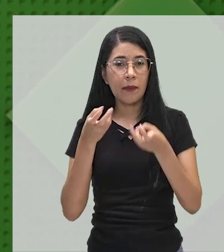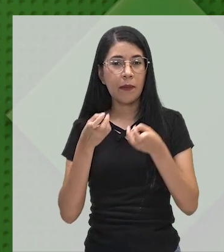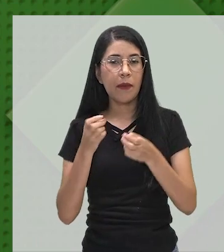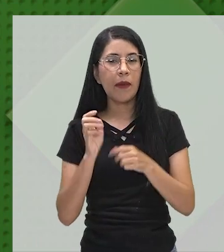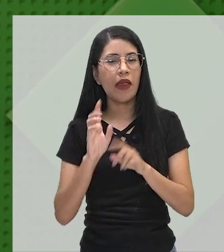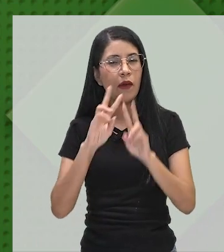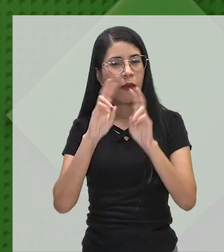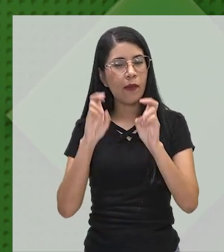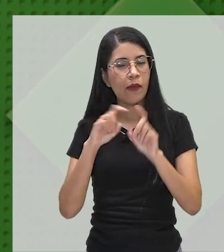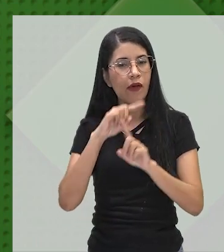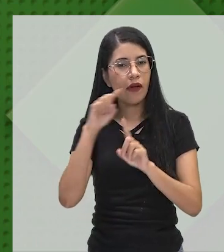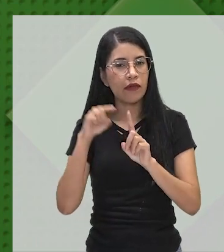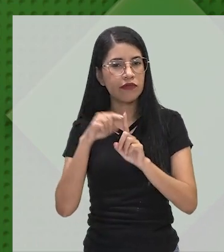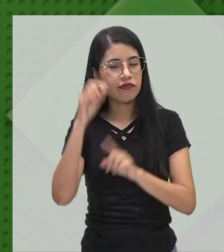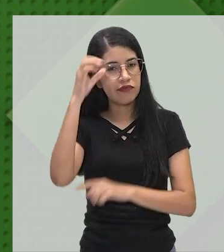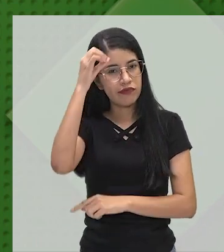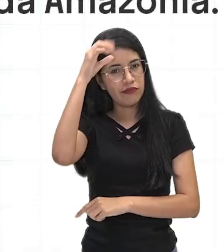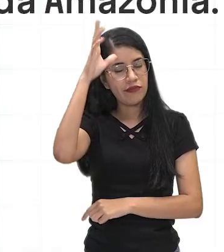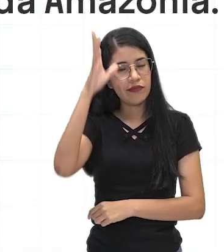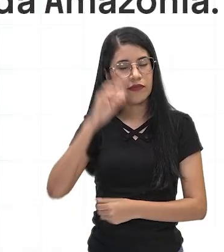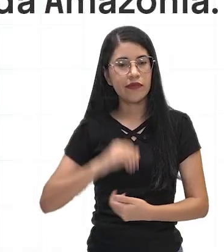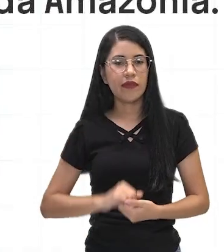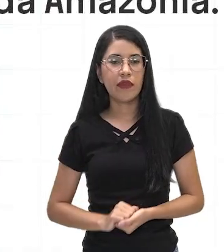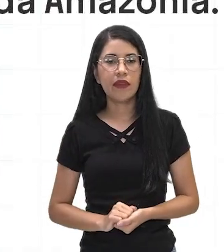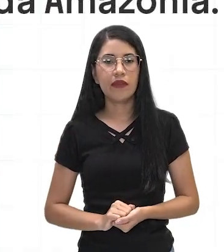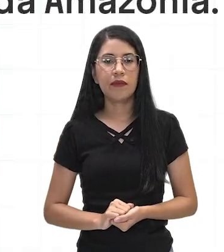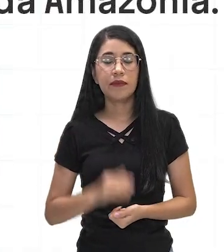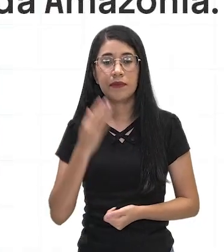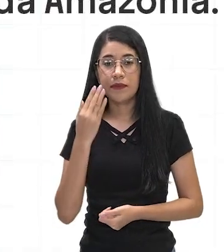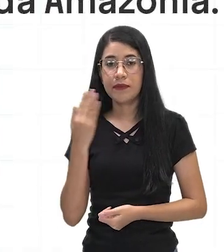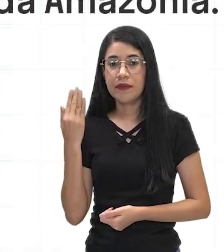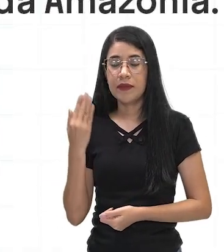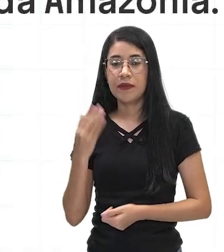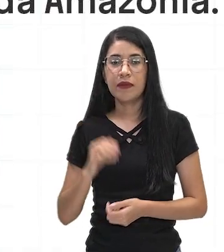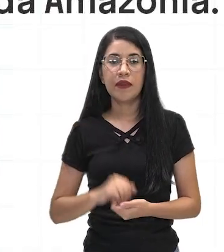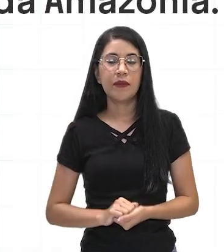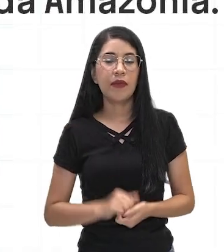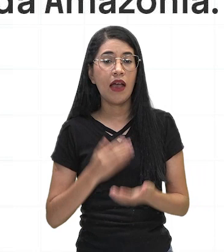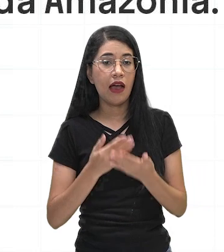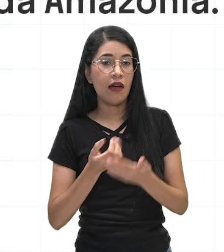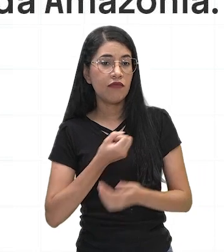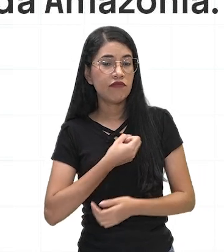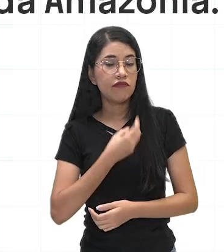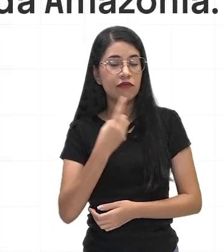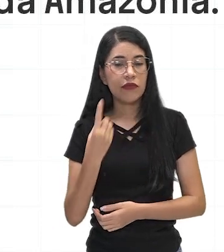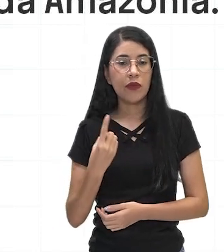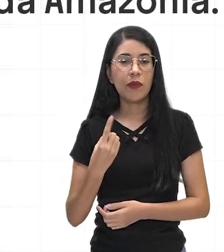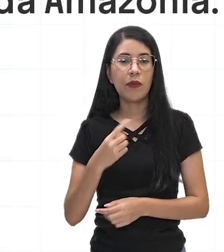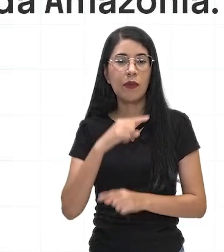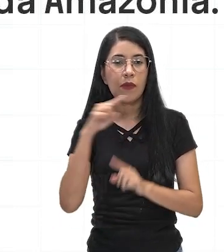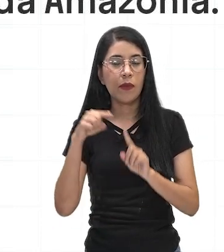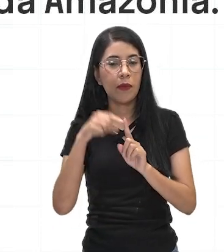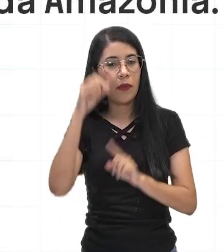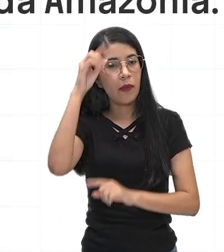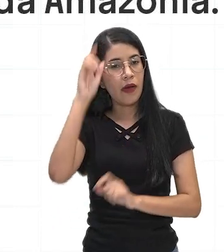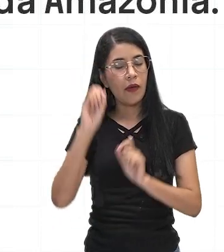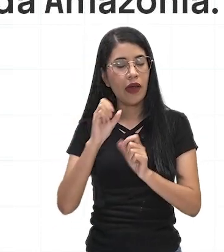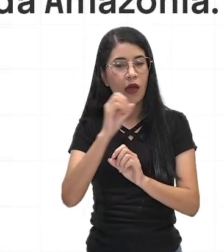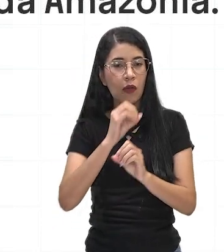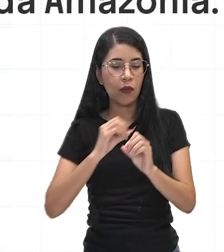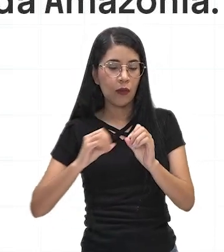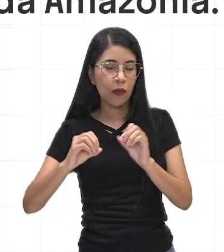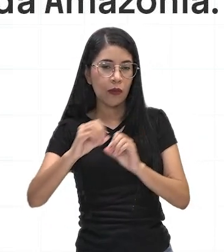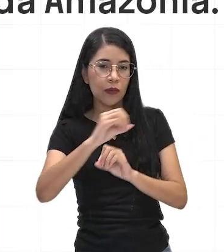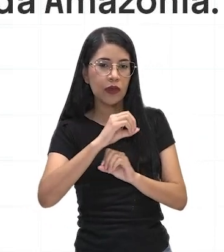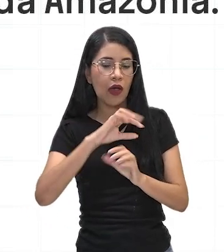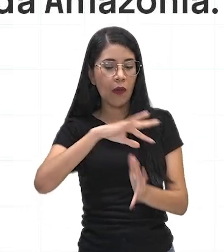aí o nosso objeto de conhecimento. Então nós temos aí, nossa aula 1 traz o seguinte objeto de conhecimento: Sistema